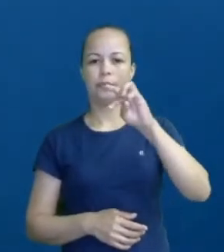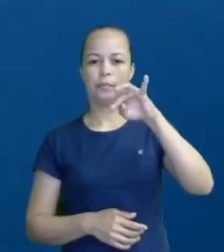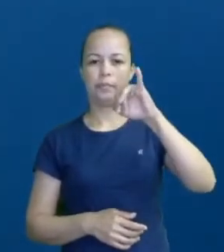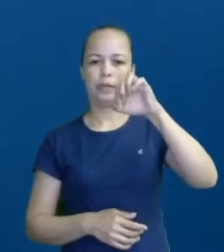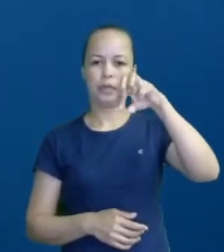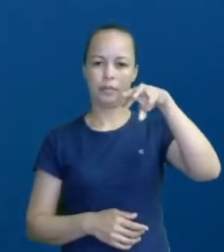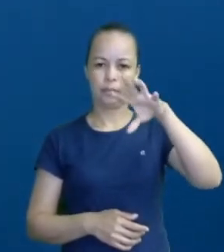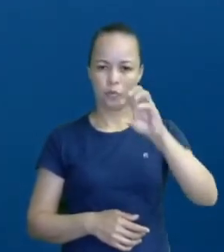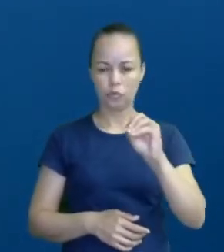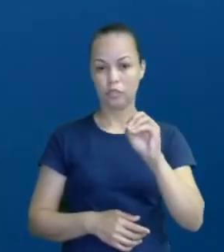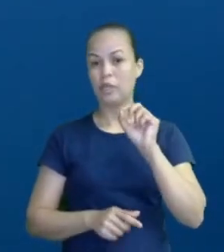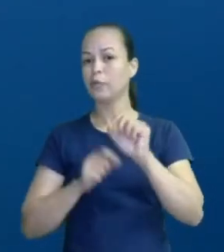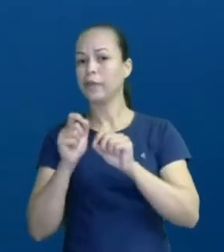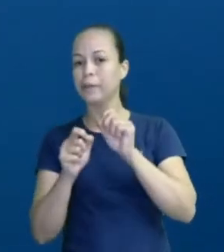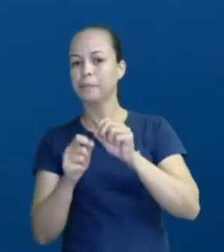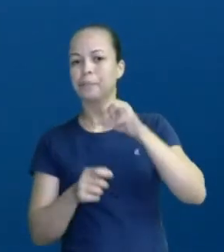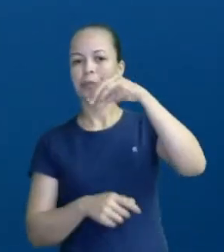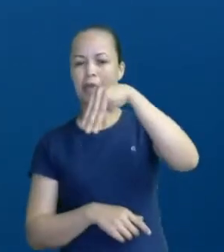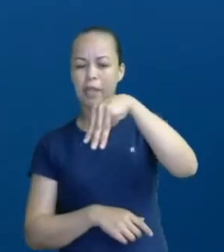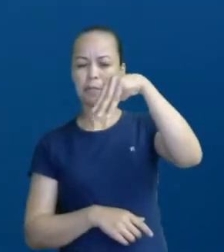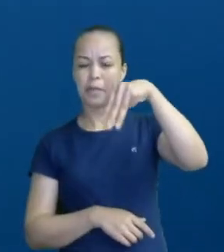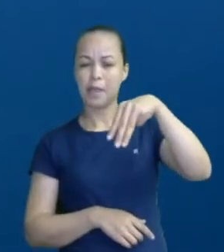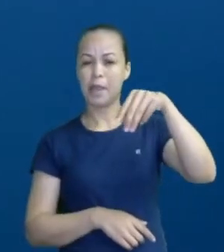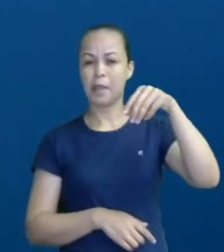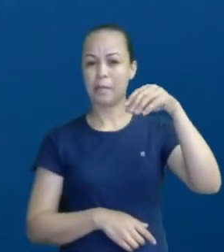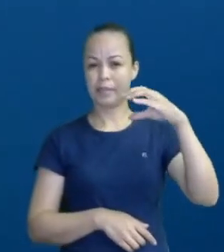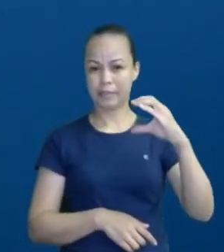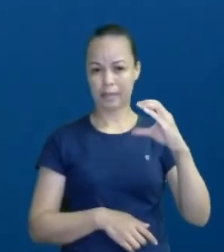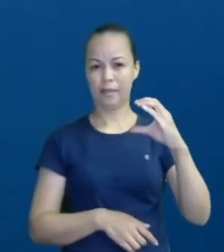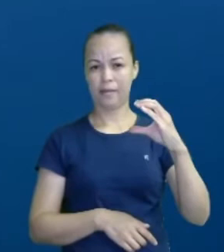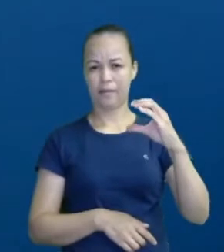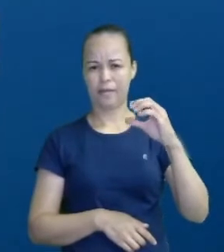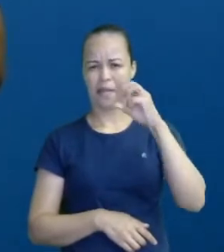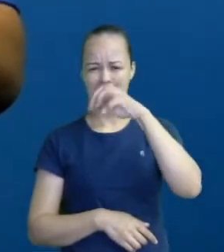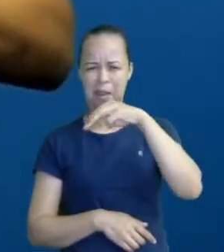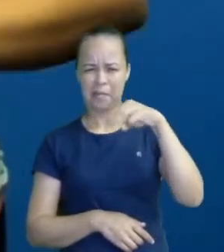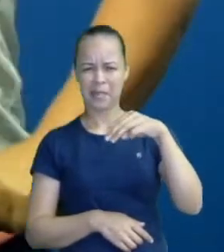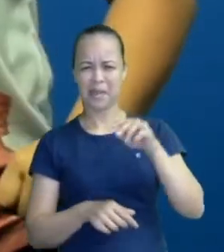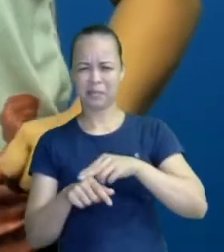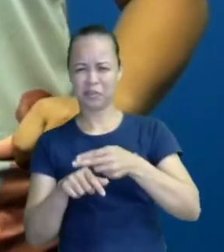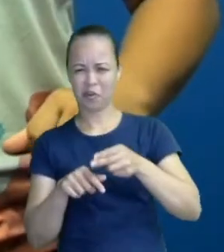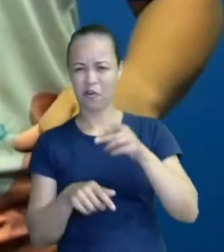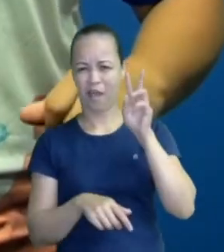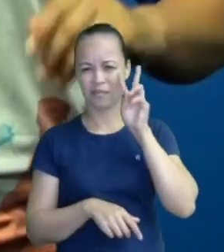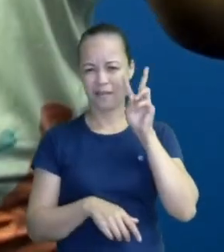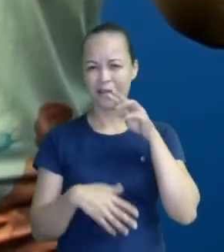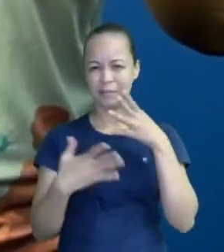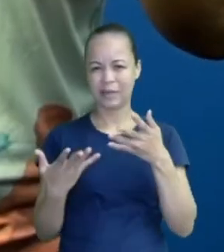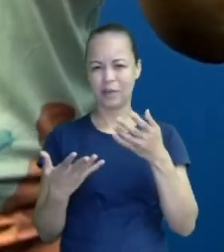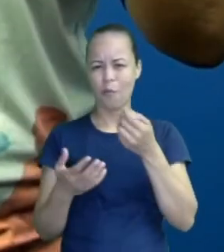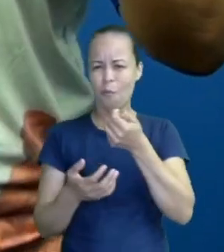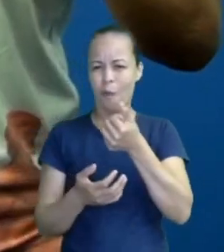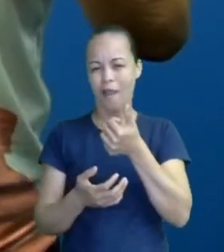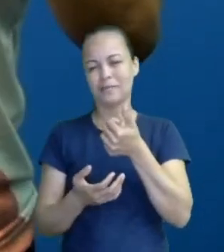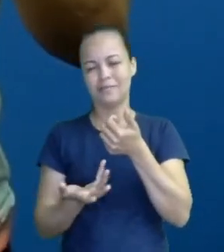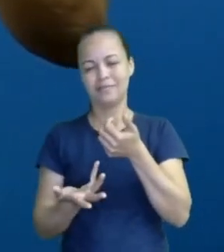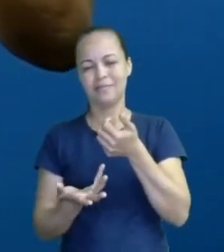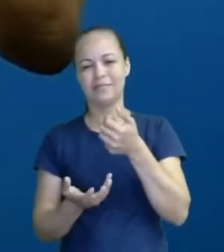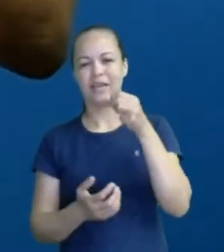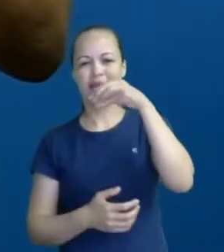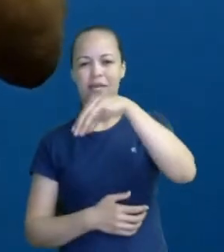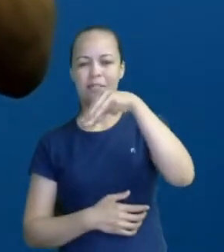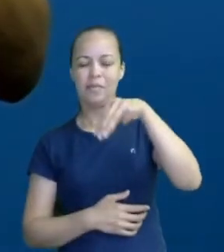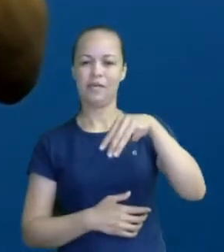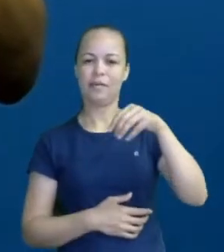MMC. MMC, lembra aquele MM de chocolate, não é? É quase isso. Então, vamos lá. O